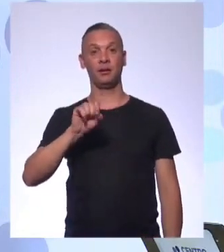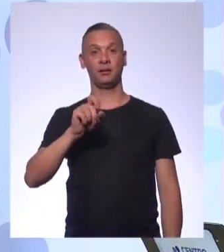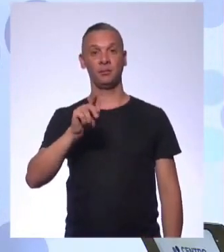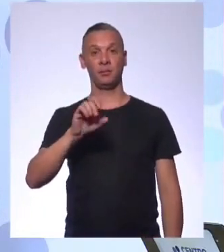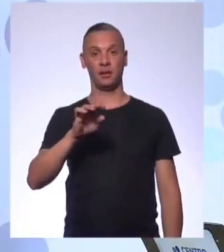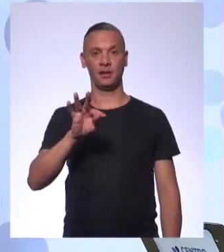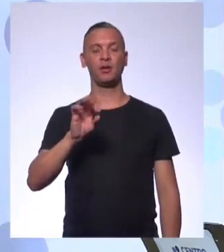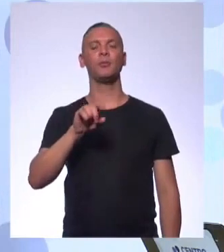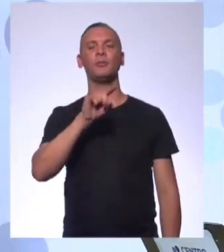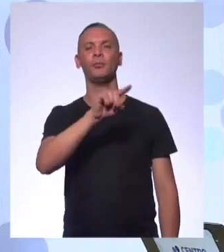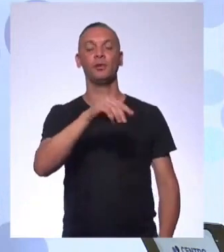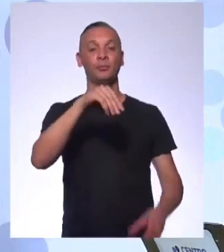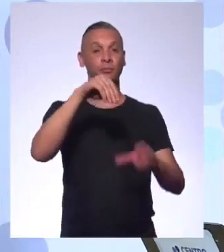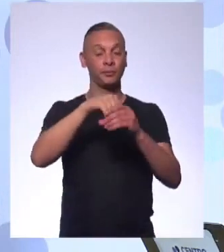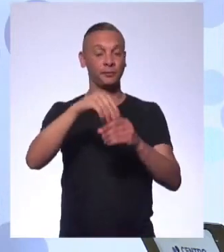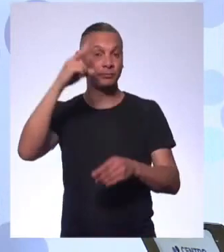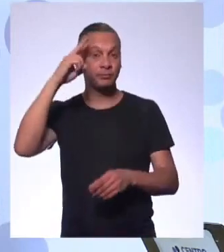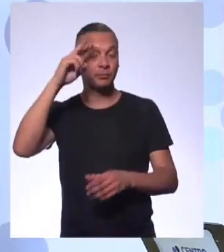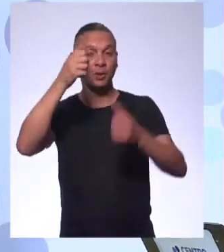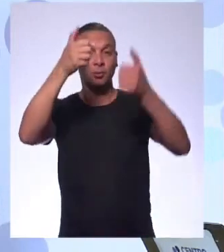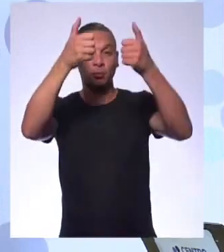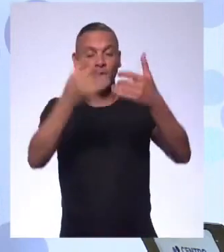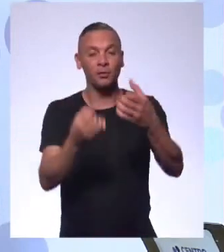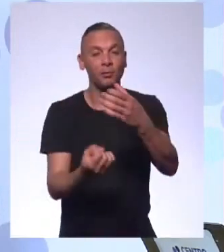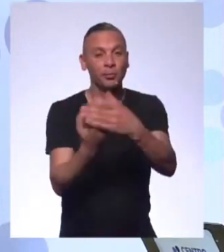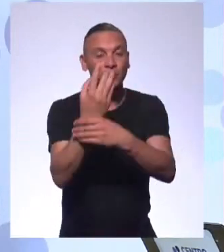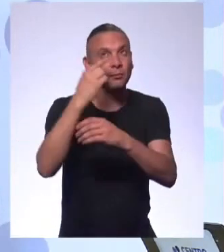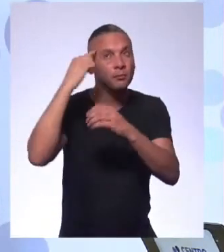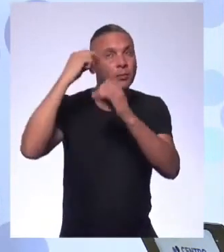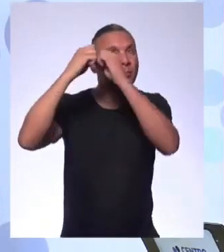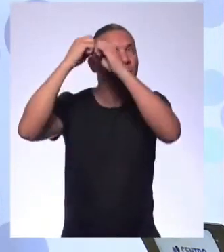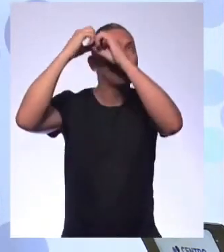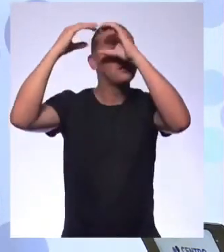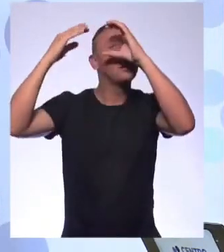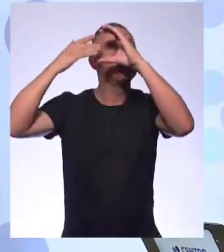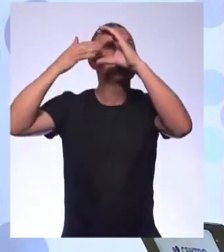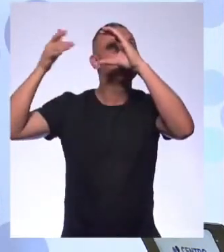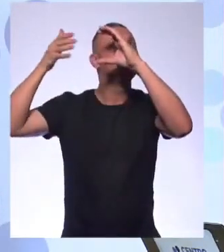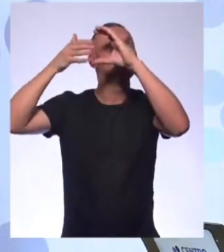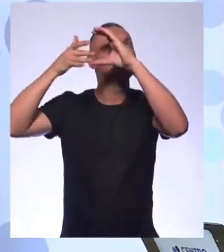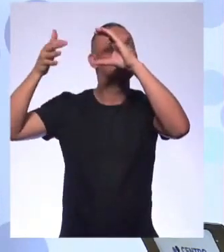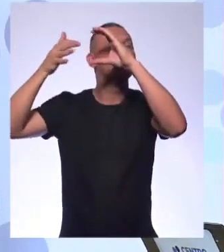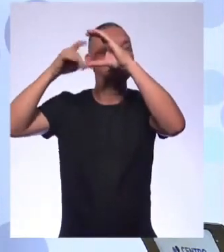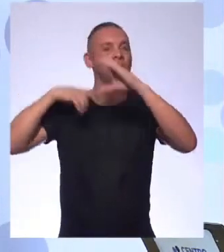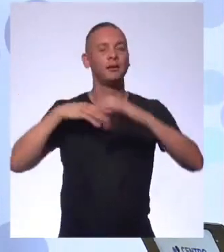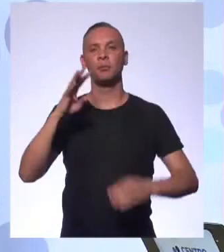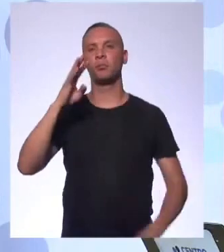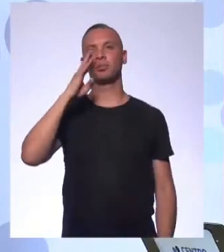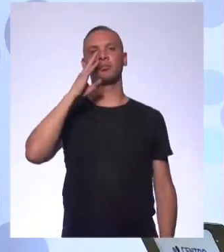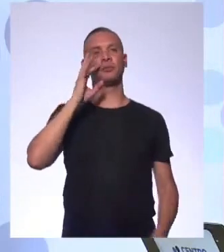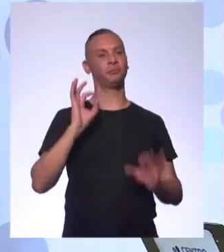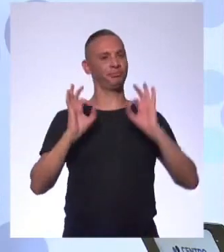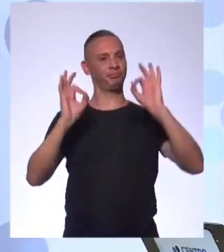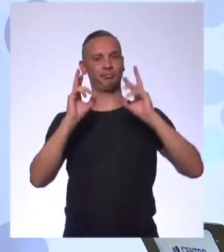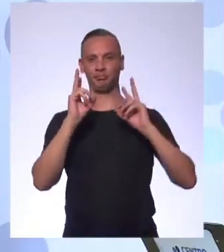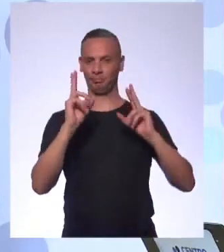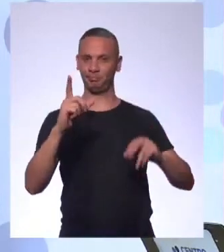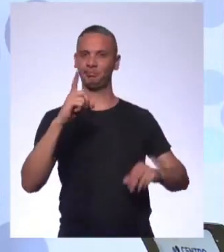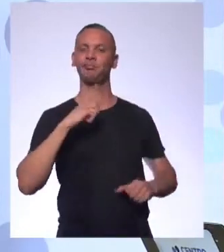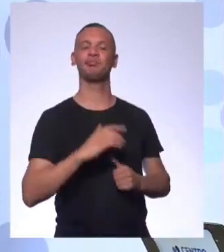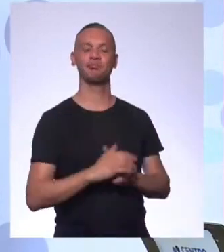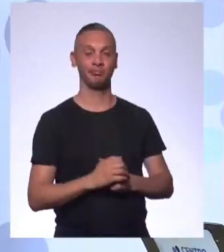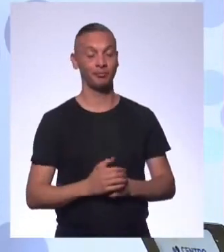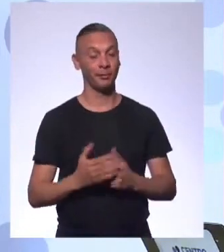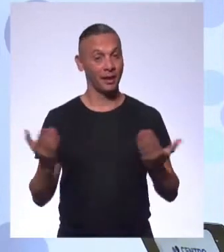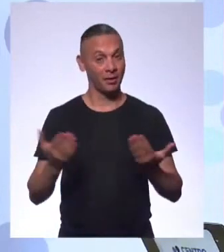histórias que se passam dentro da mente das pessoas. O personagem mais pensa do que faz alguma coisa, mas é maravilhoso da mesma forma, né? Neste caso